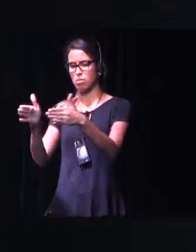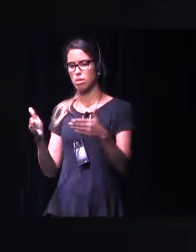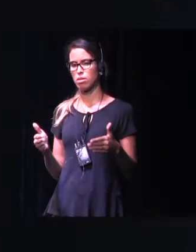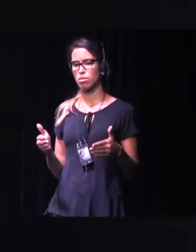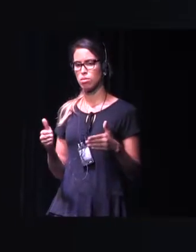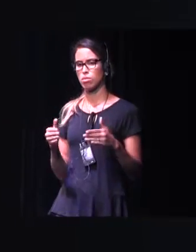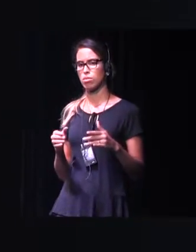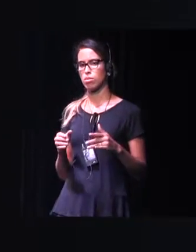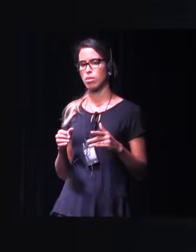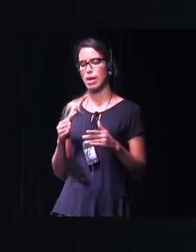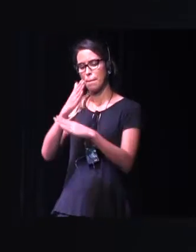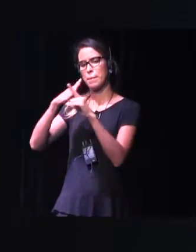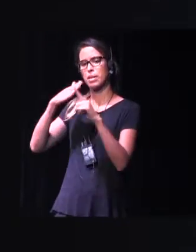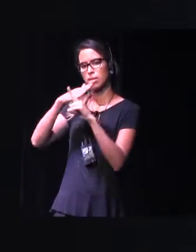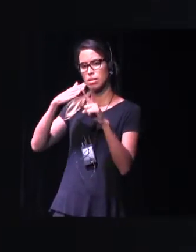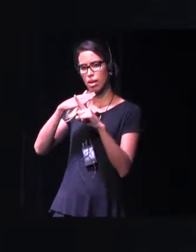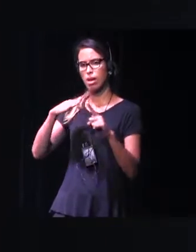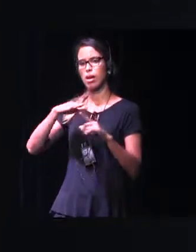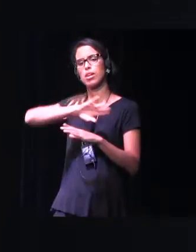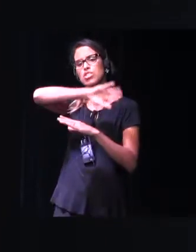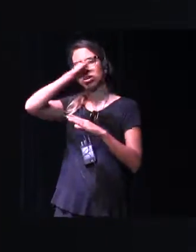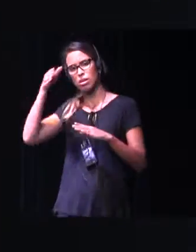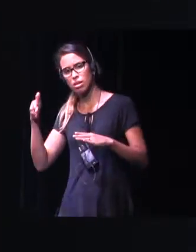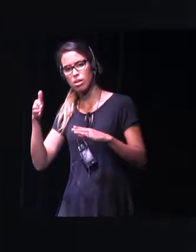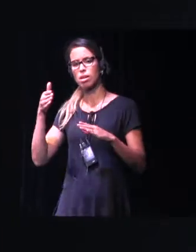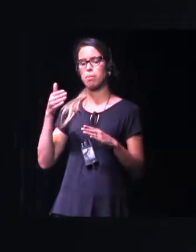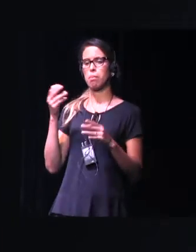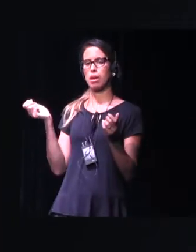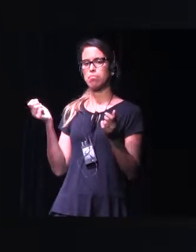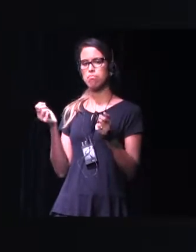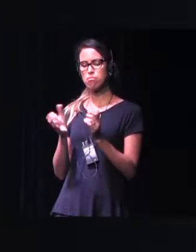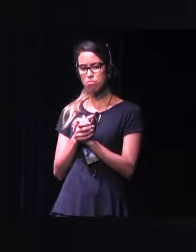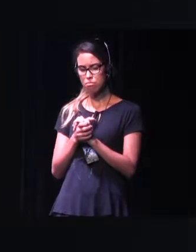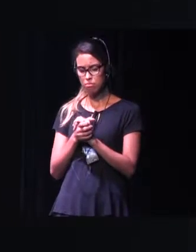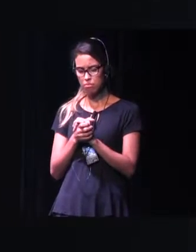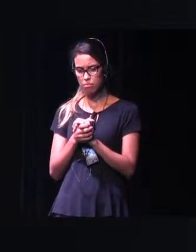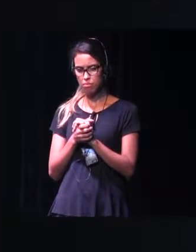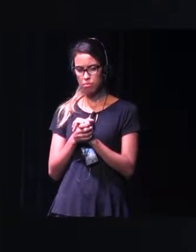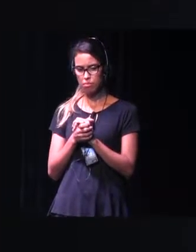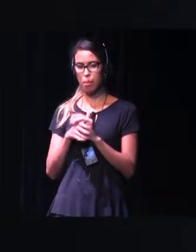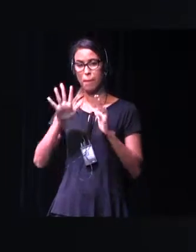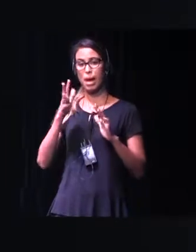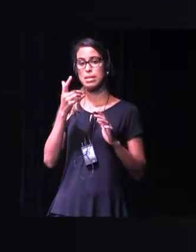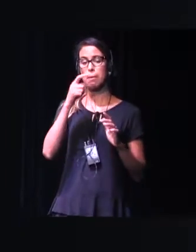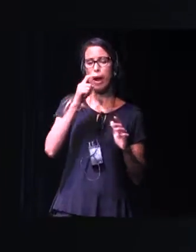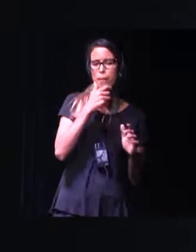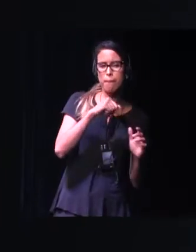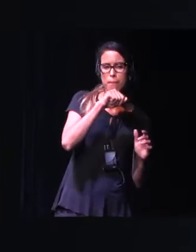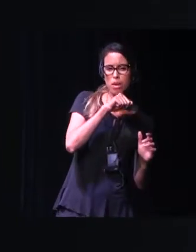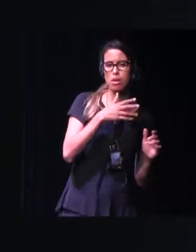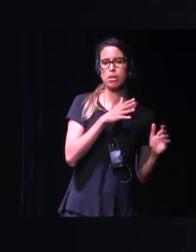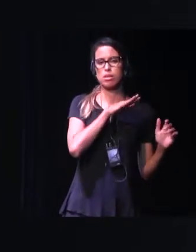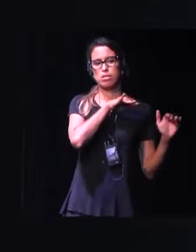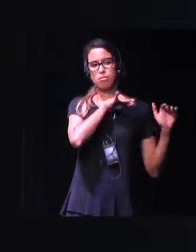todo esse caminho se atravessa pela metade, há uma rampa para entrar na parte controlada, mas os